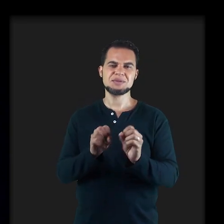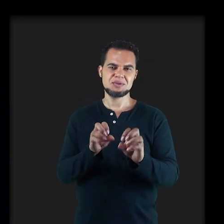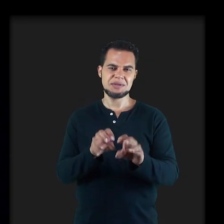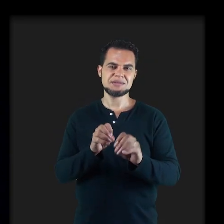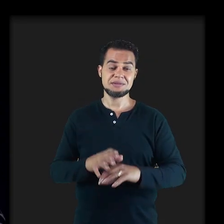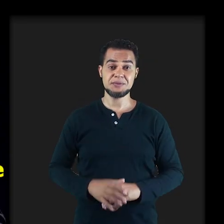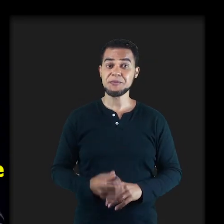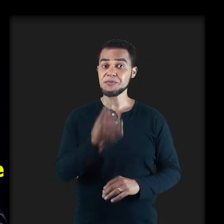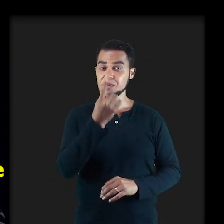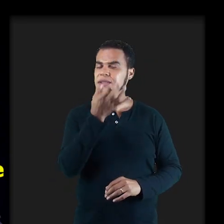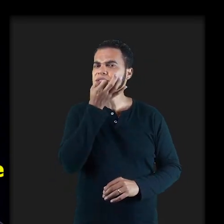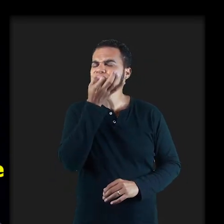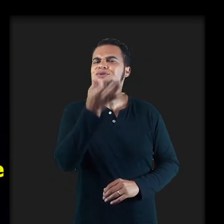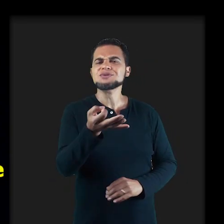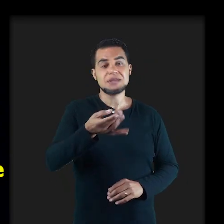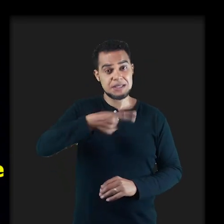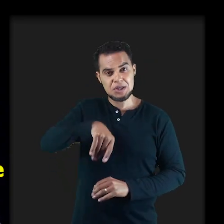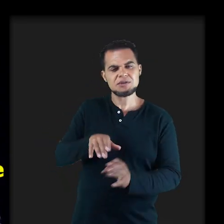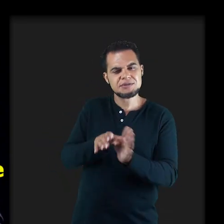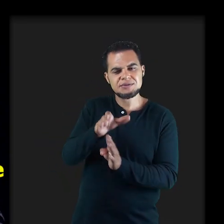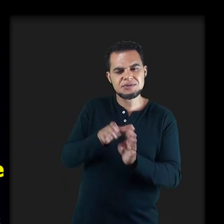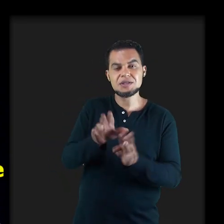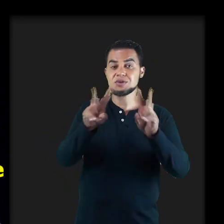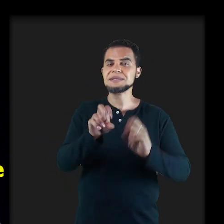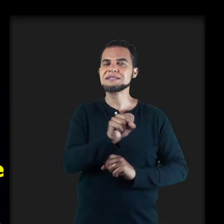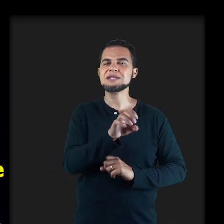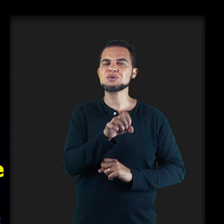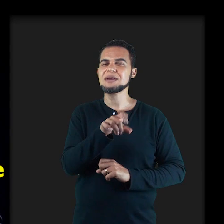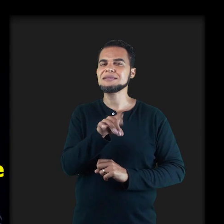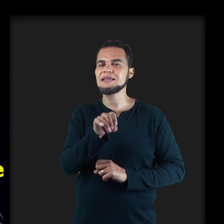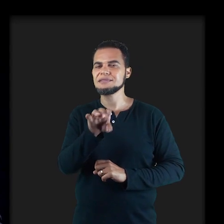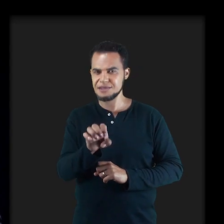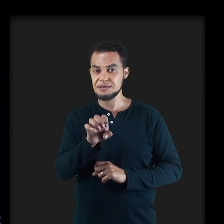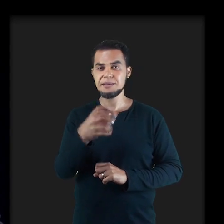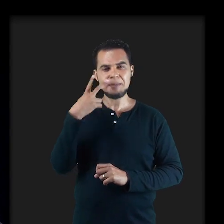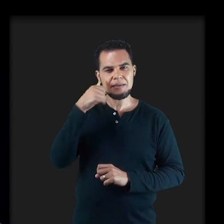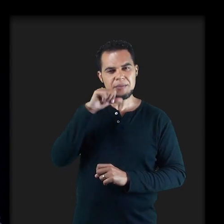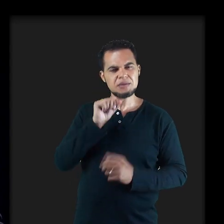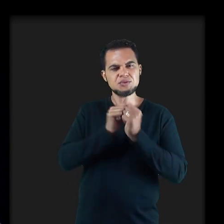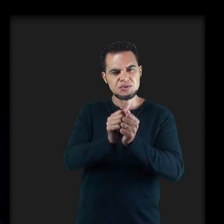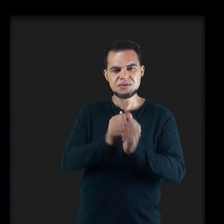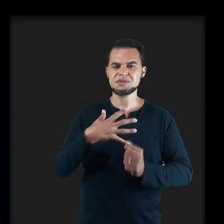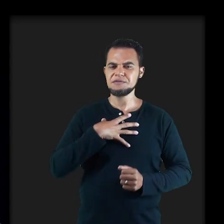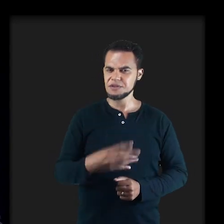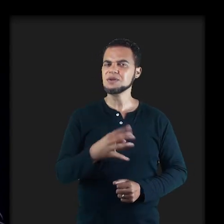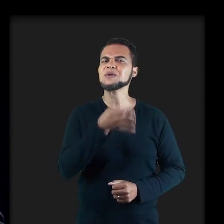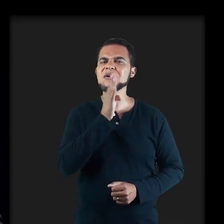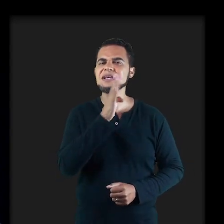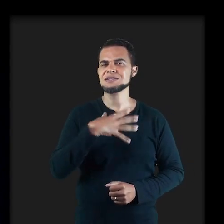orientação e dessa educação. Uma das maiores dicas que a gente pode dar com relação à sexualidade é: pais, se aproxime do seu